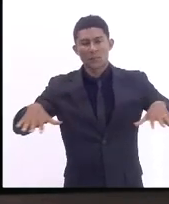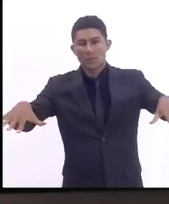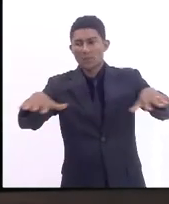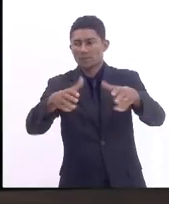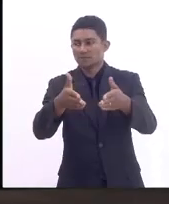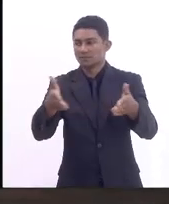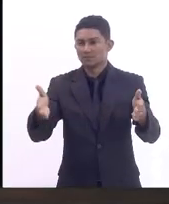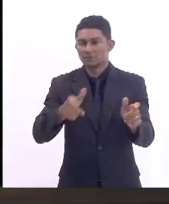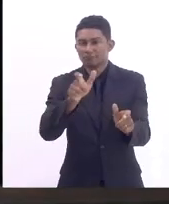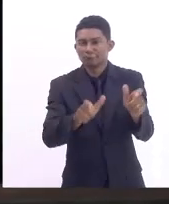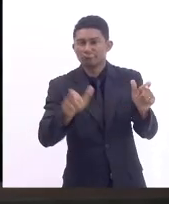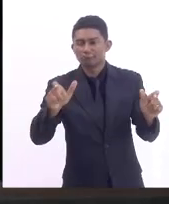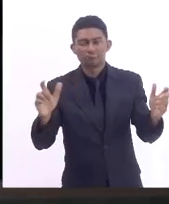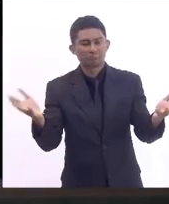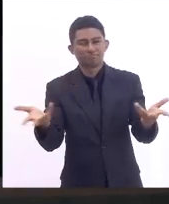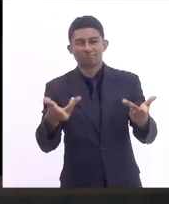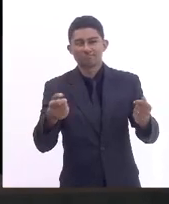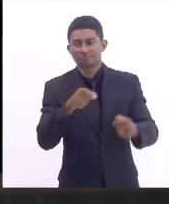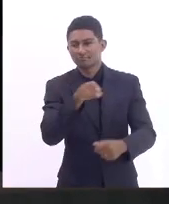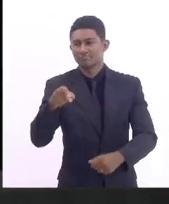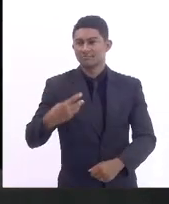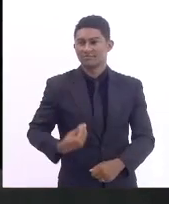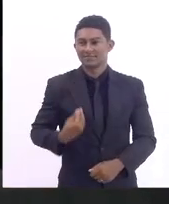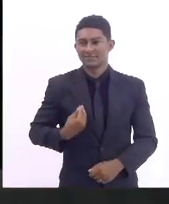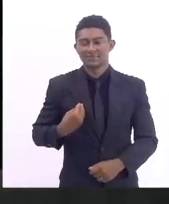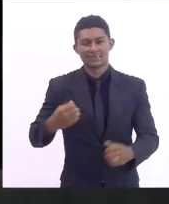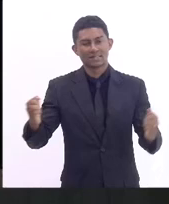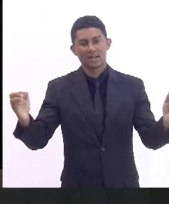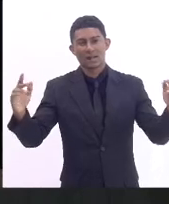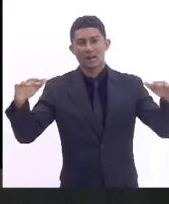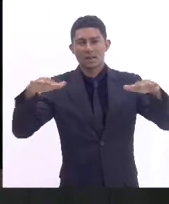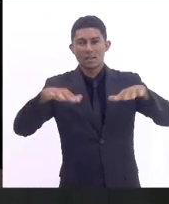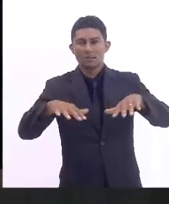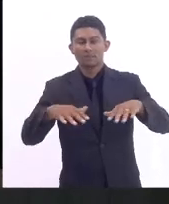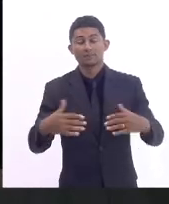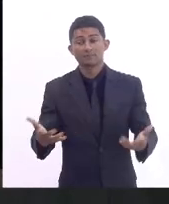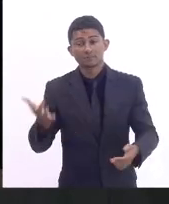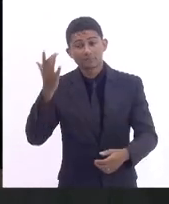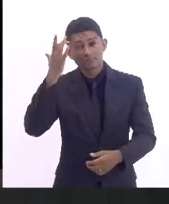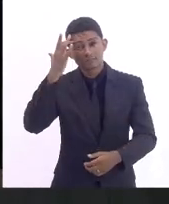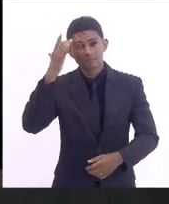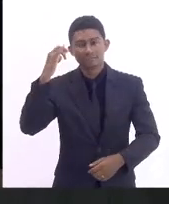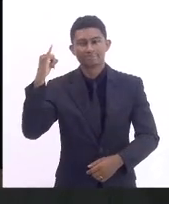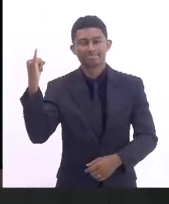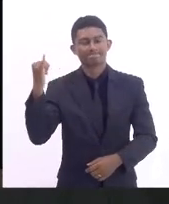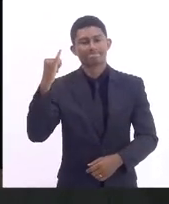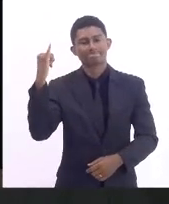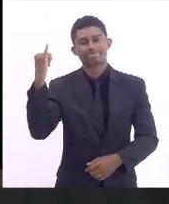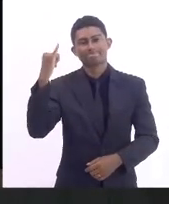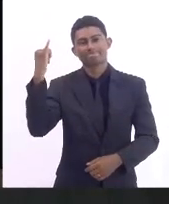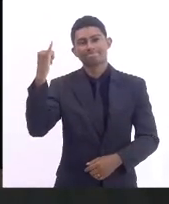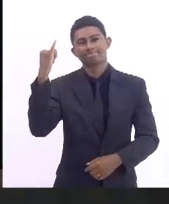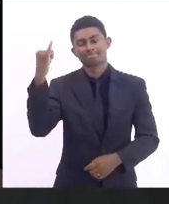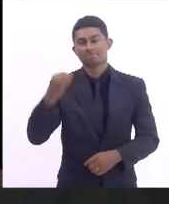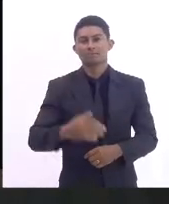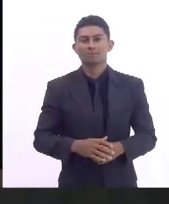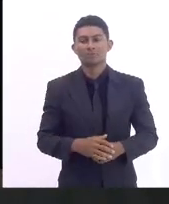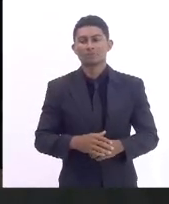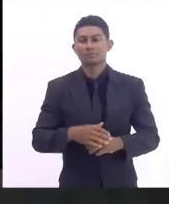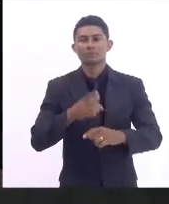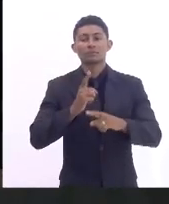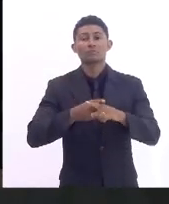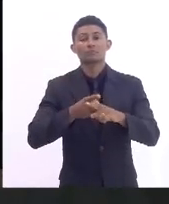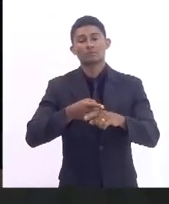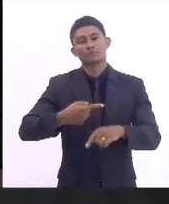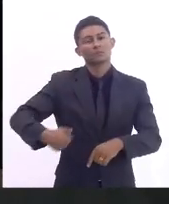maravilhosa que se faz presente neste momento eu acho que é muito importante o que nós